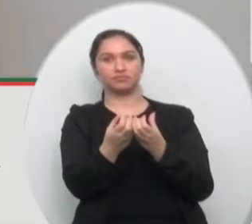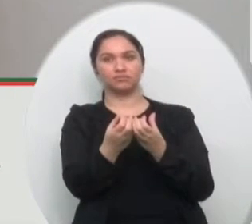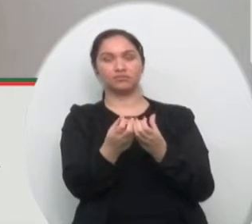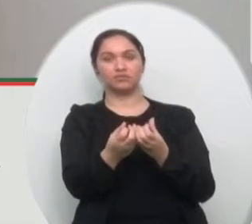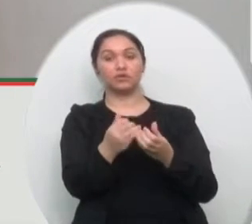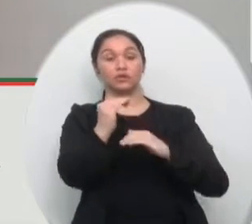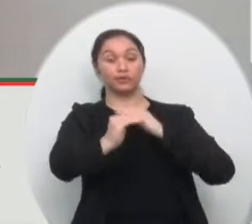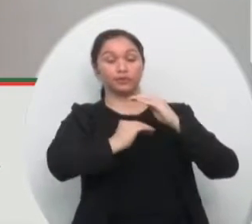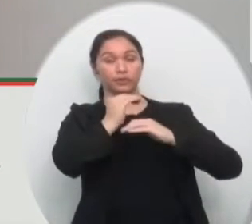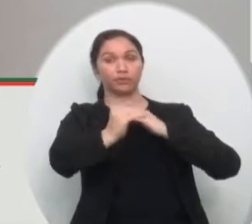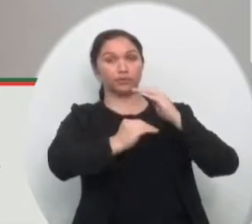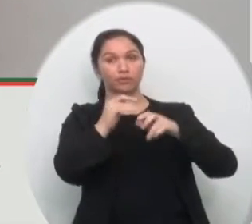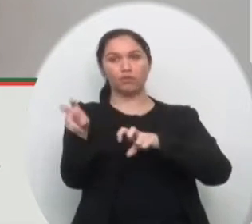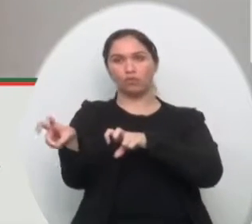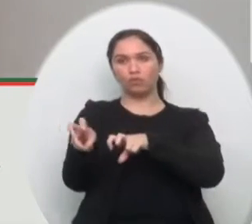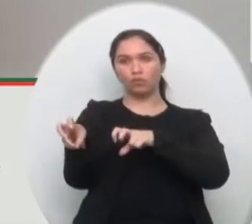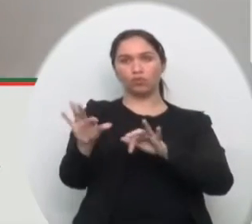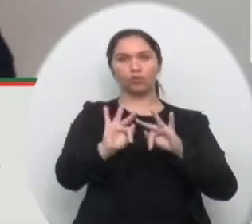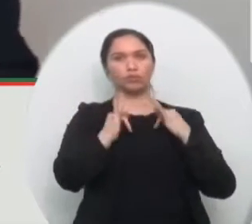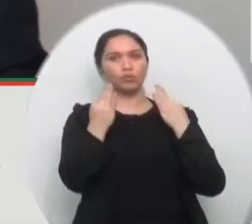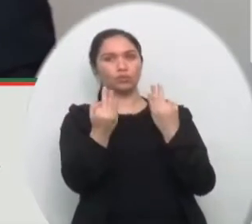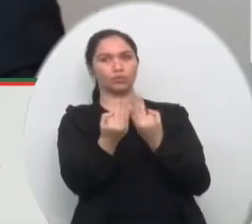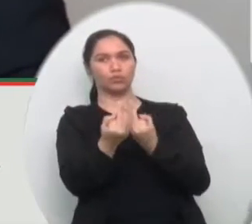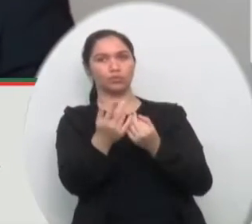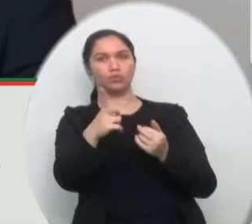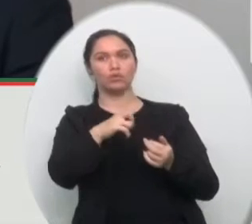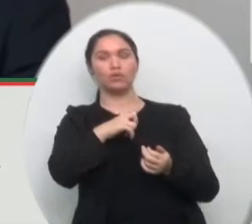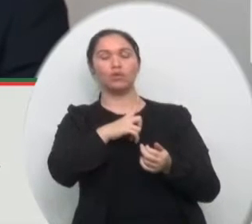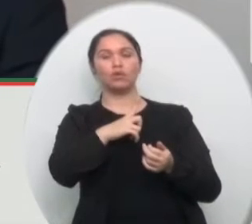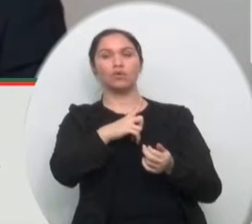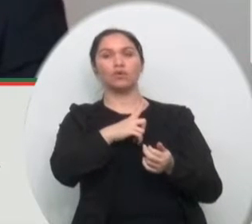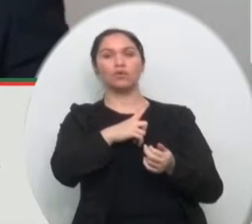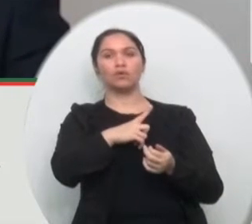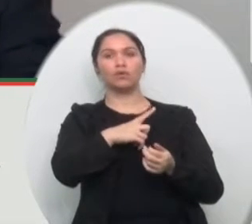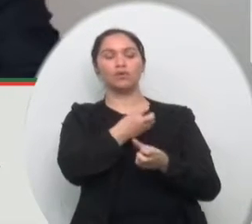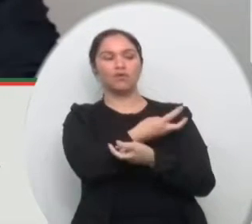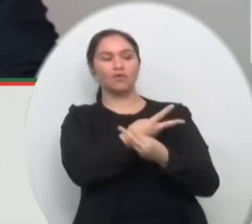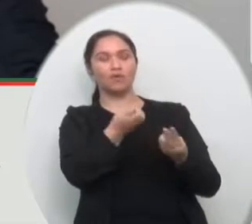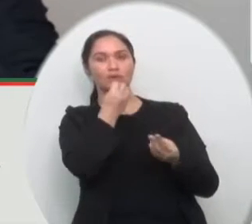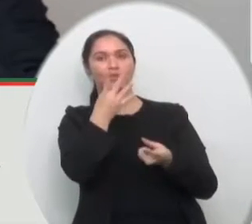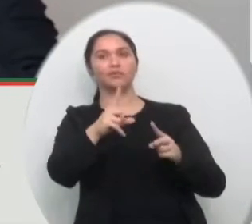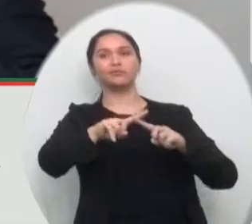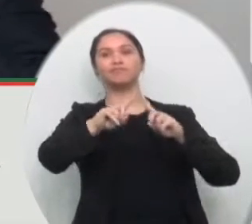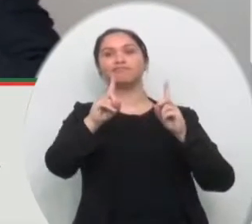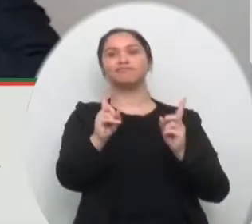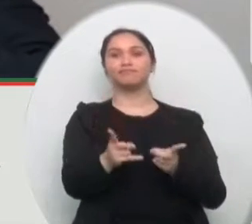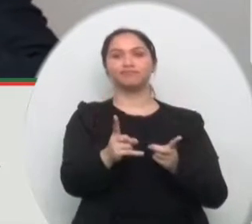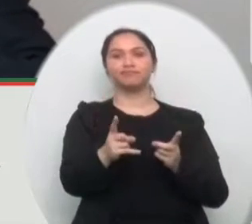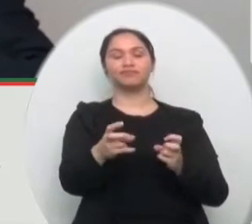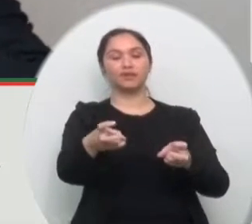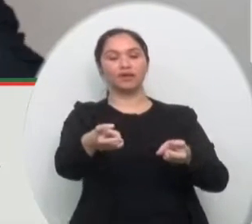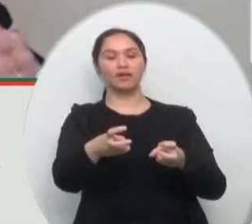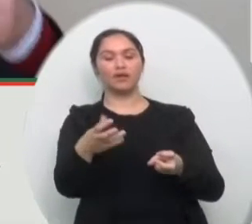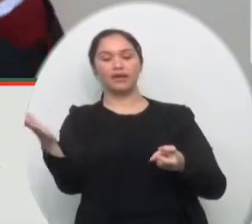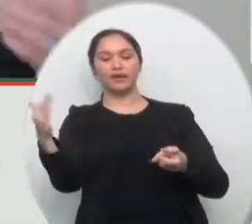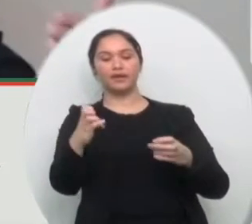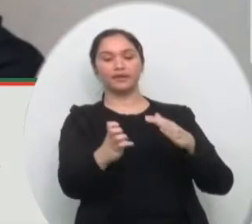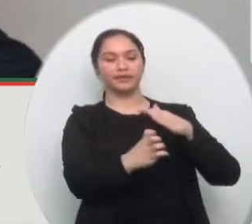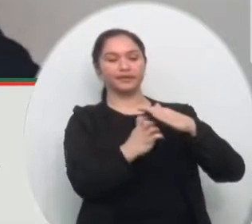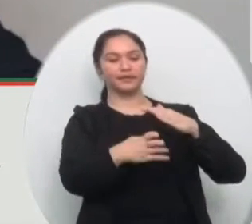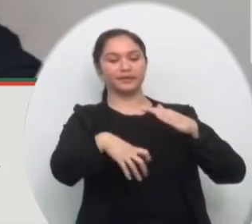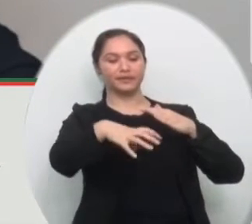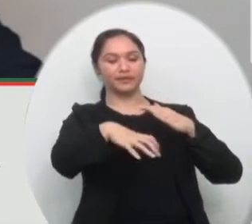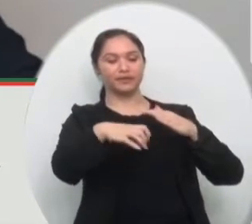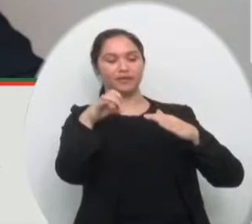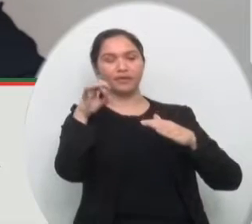agricultura, agricultura familiar, dando resultado positivo, a gente vê alguém, uma empresa se instalando, prejudicando